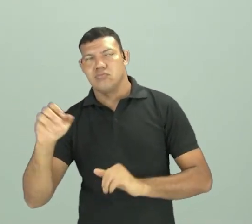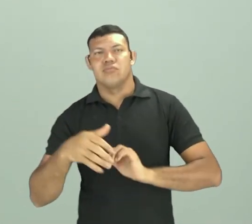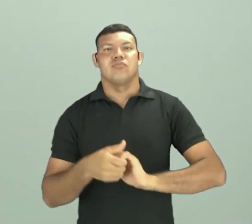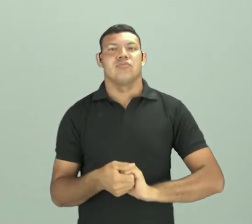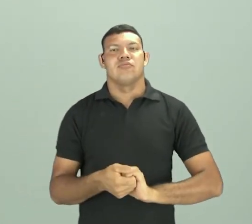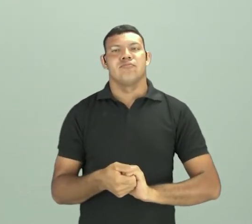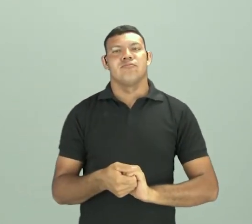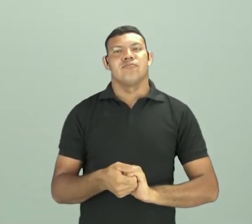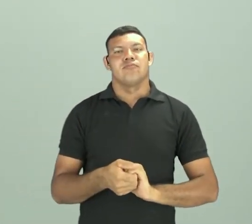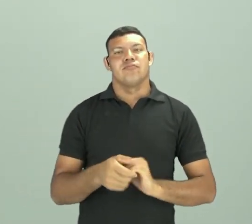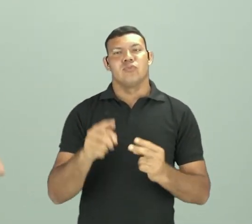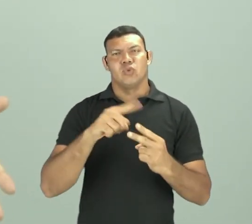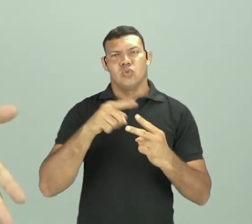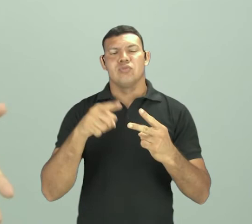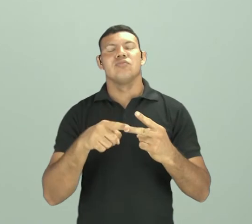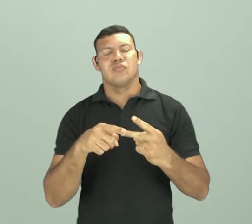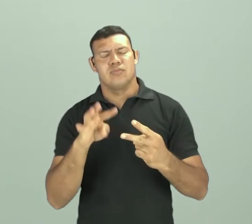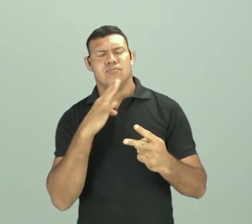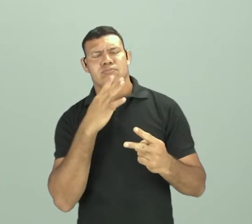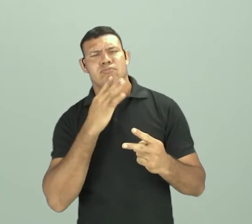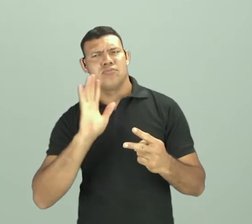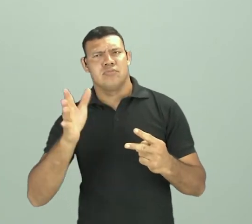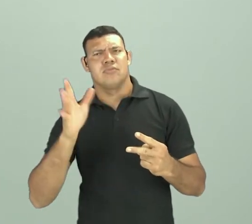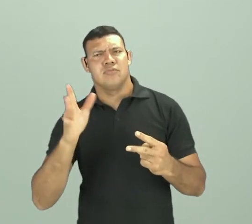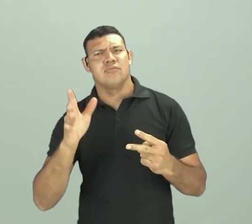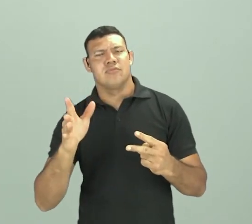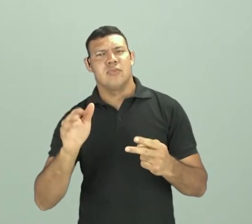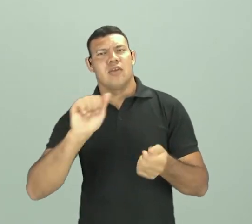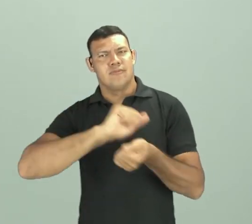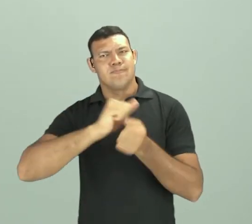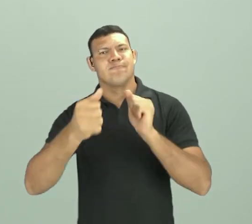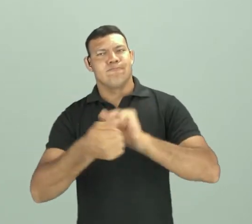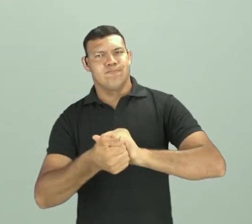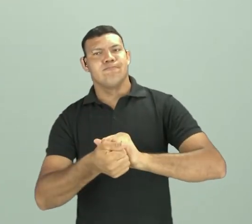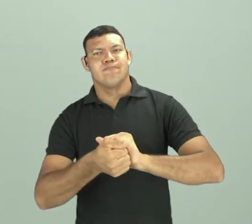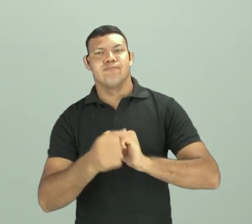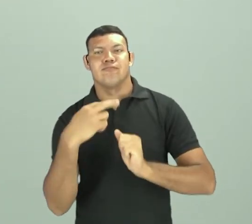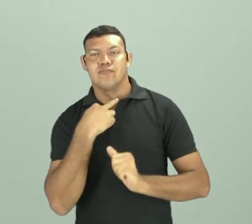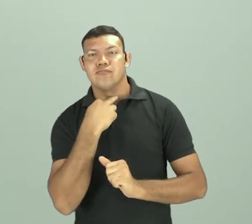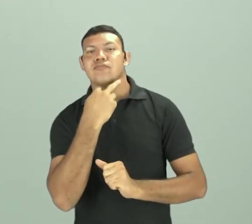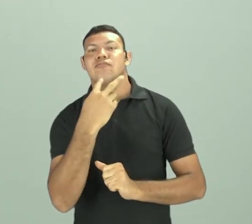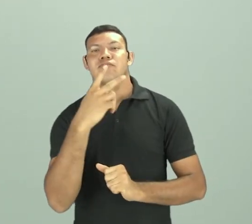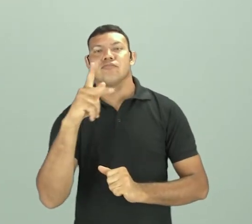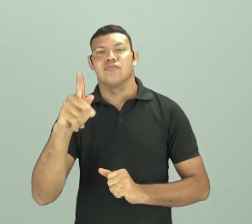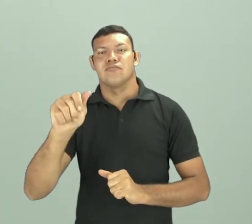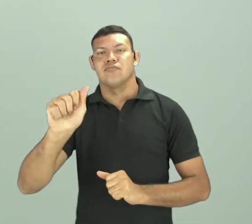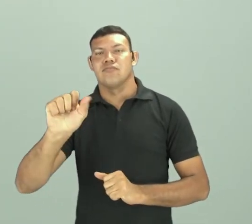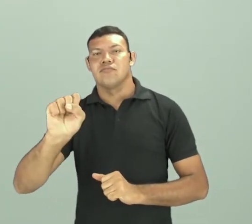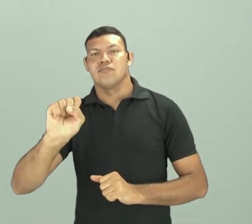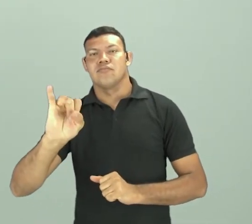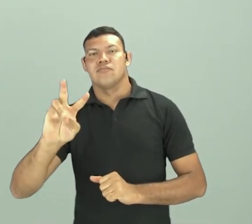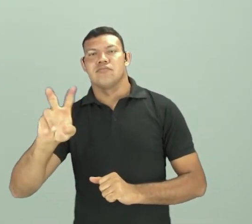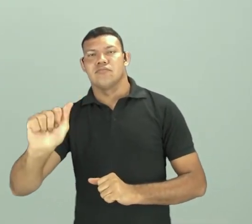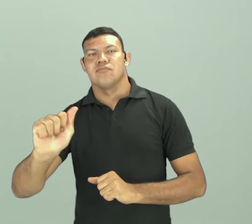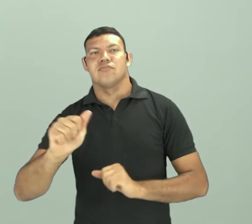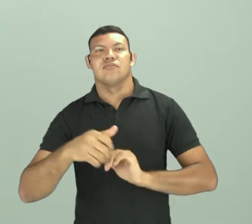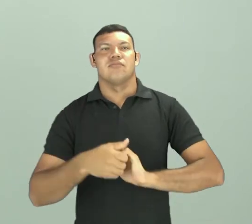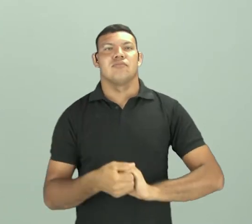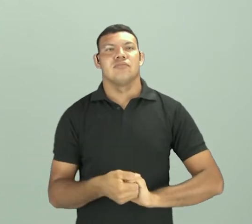as duas maneiras, simplesmente adaptando para a voz passiva. Ok? If it's okay so far so